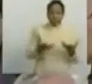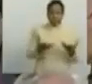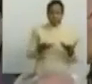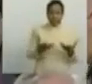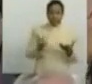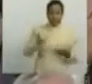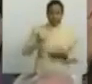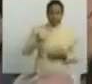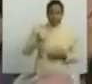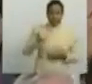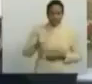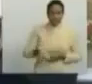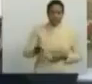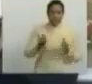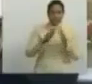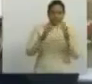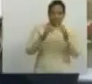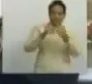Lacto sentence.